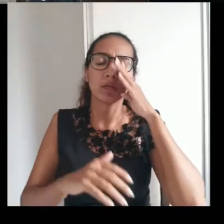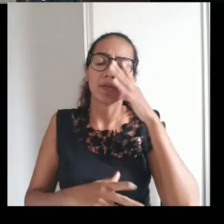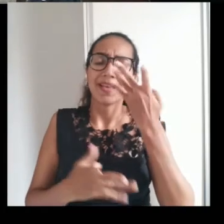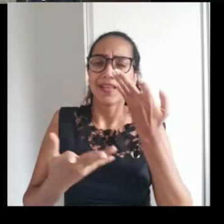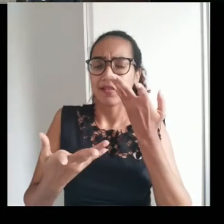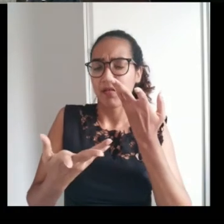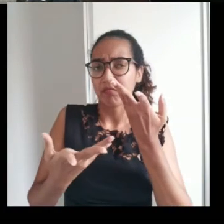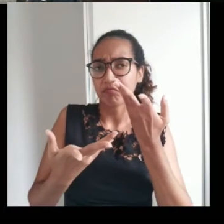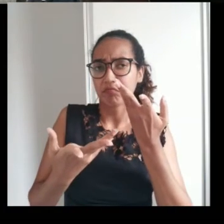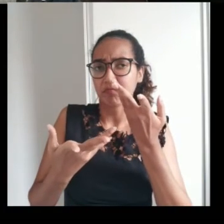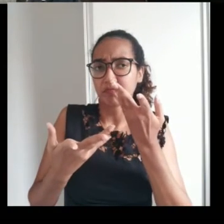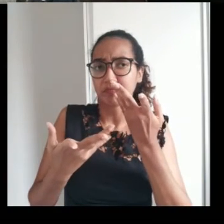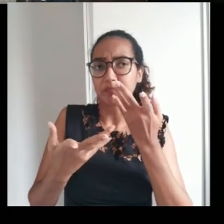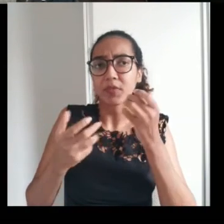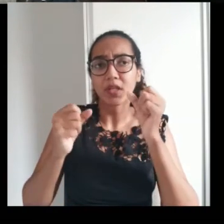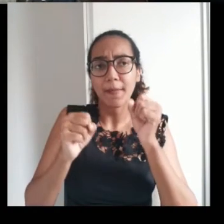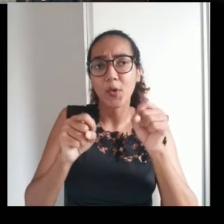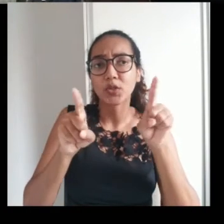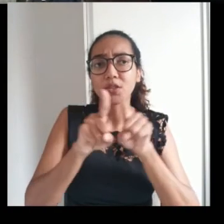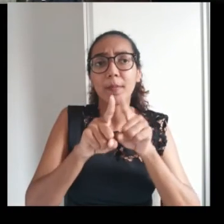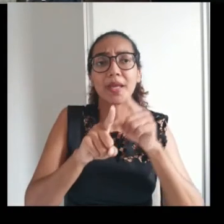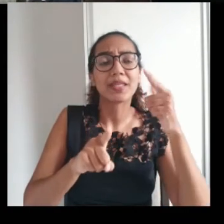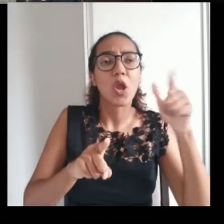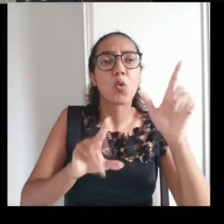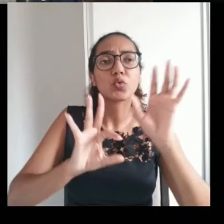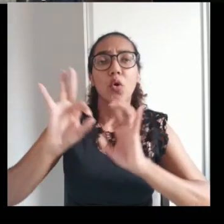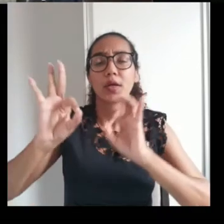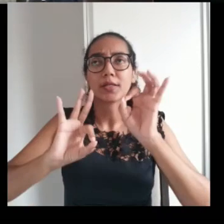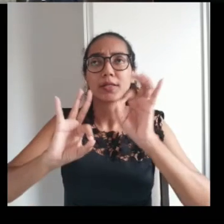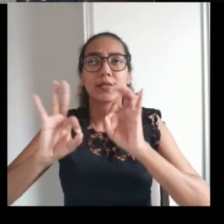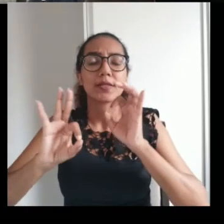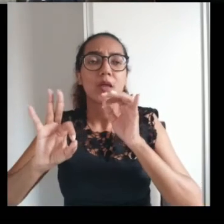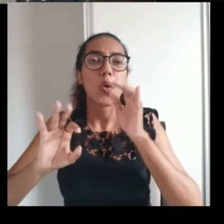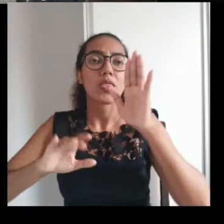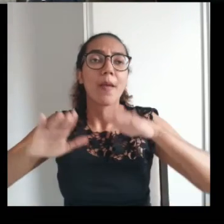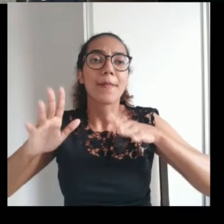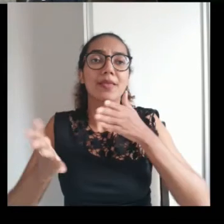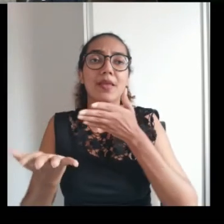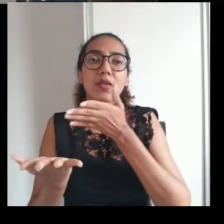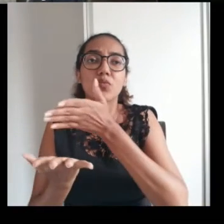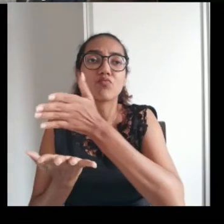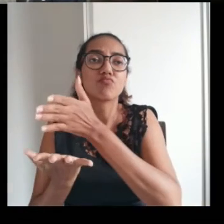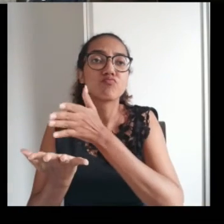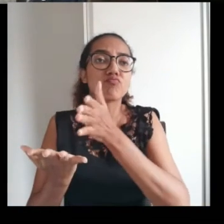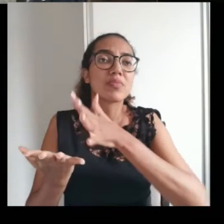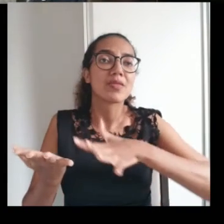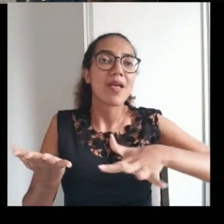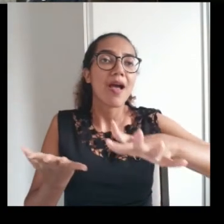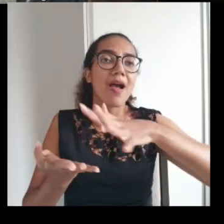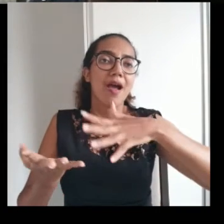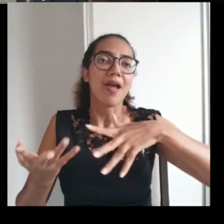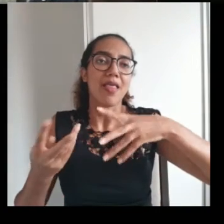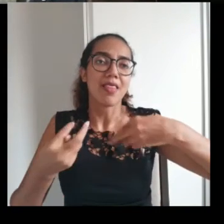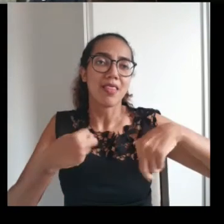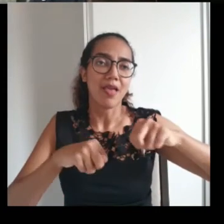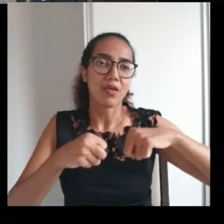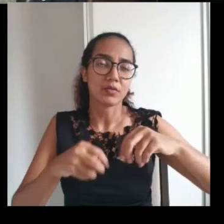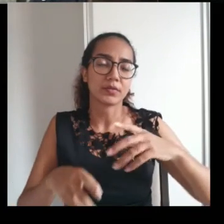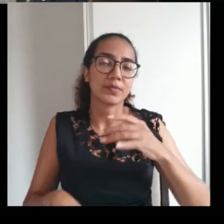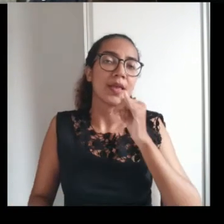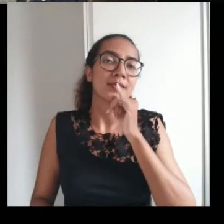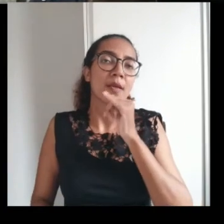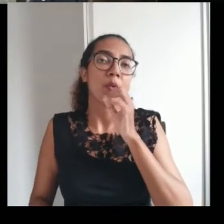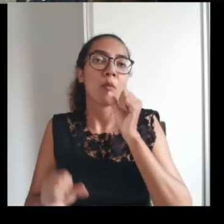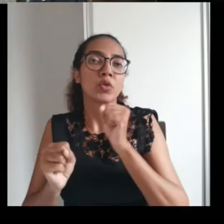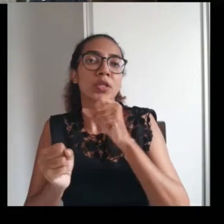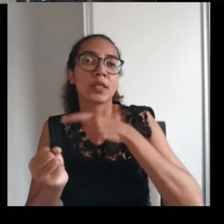ramo de negócio. Eu poderia ter, por exemplo, né, aqui um pacote chamado conta, que dentro